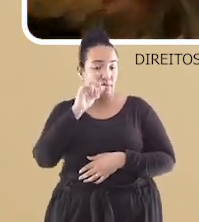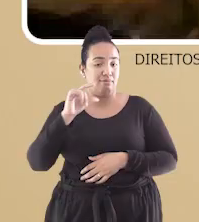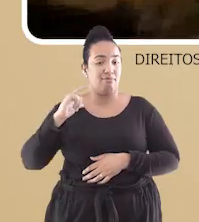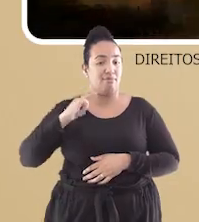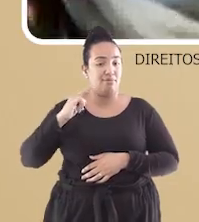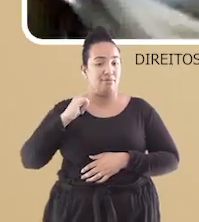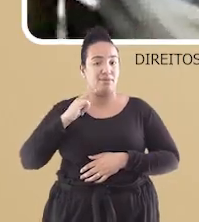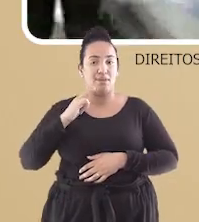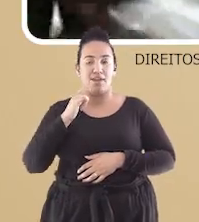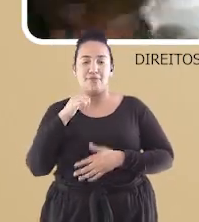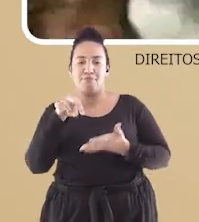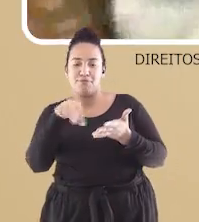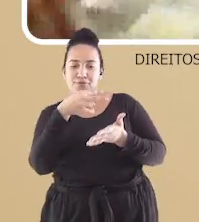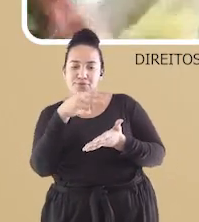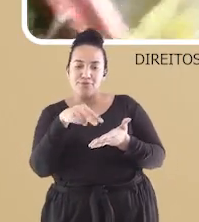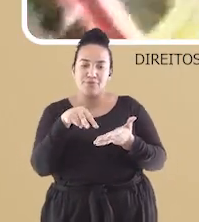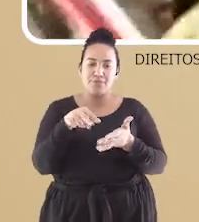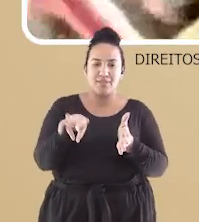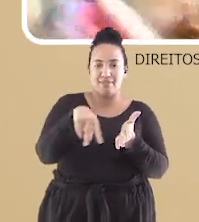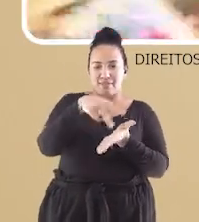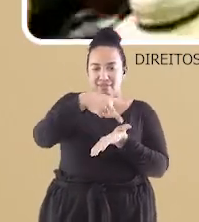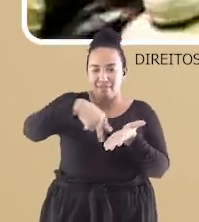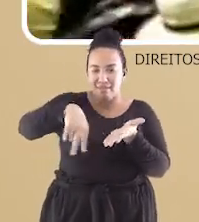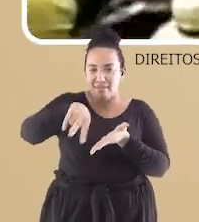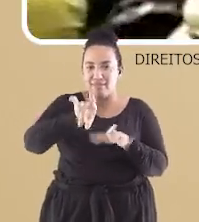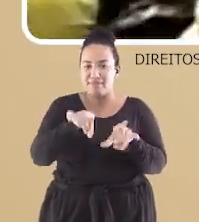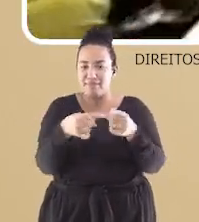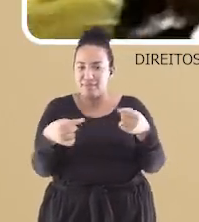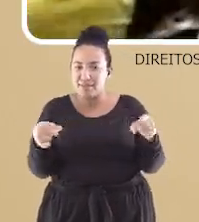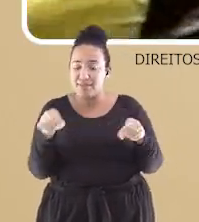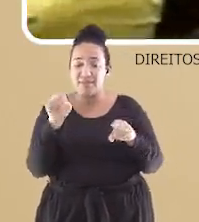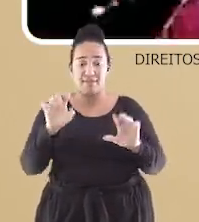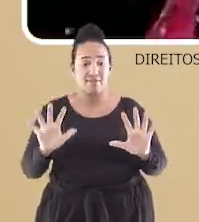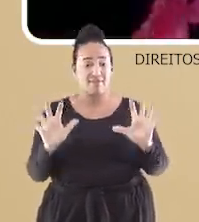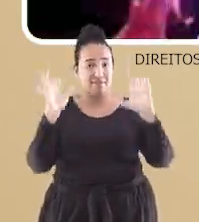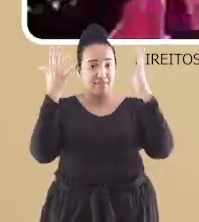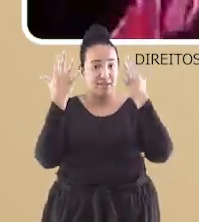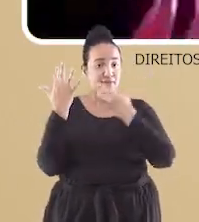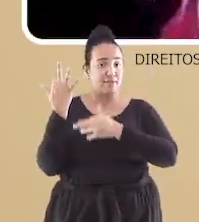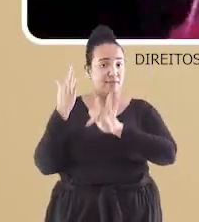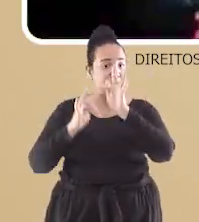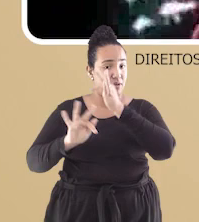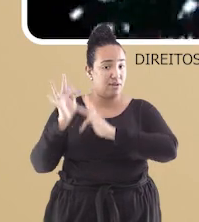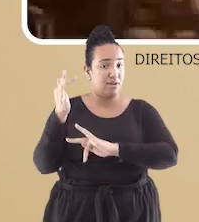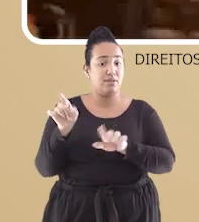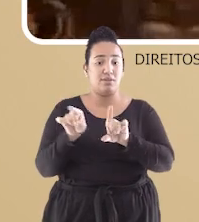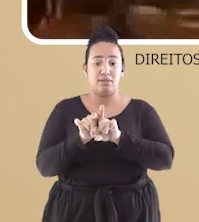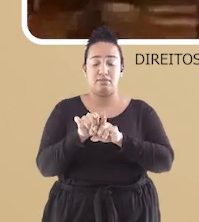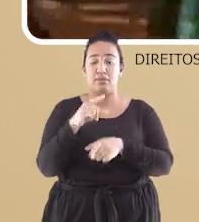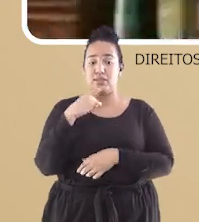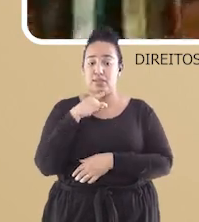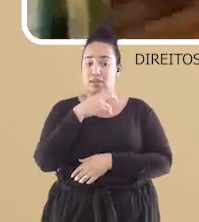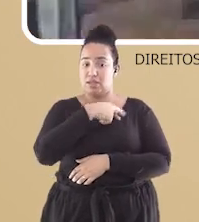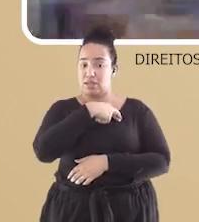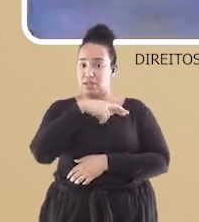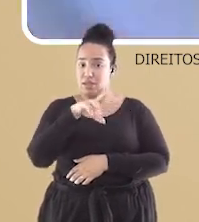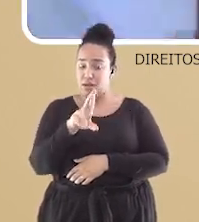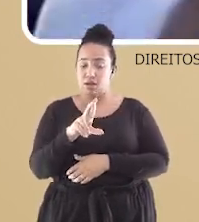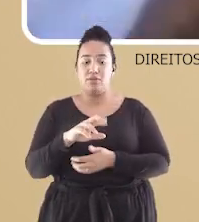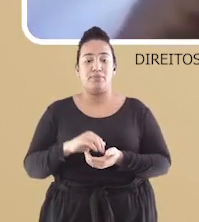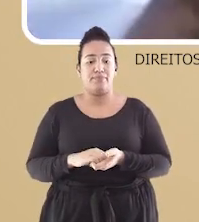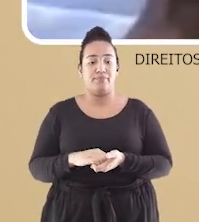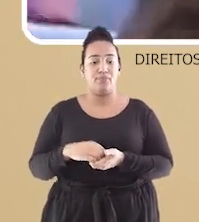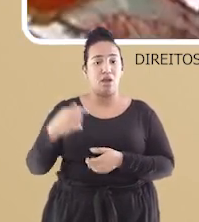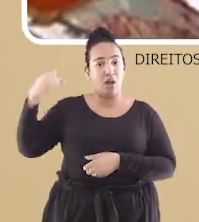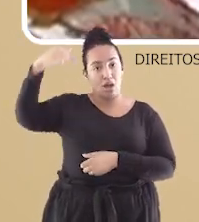cênicos, coreográficos, musicais e de dança. A festa folclórica também tem um caráter religioso. Envolve a devoção